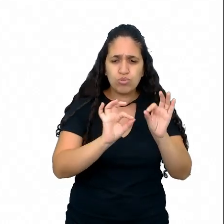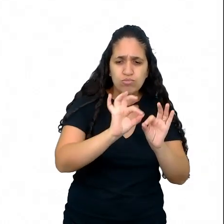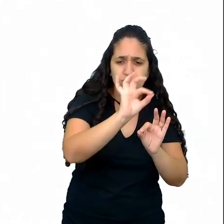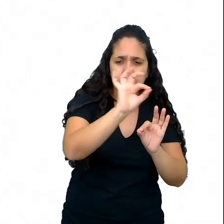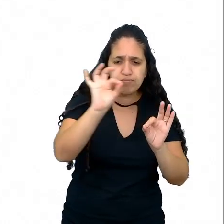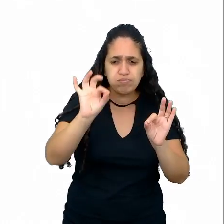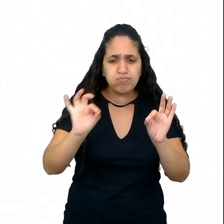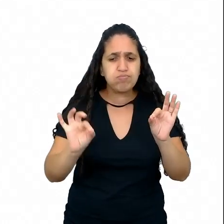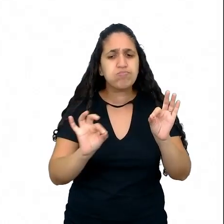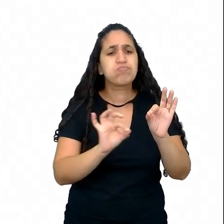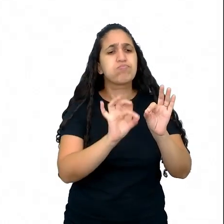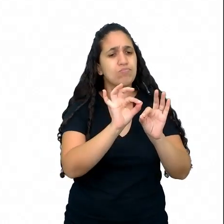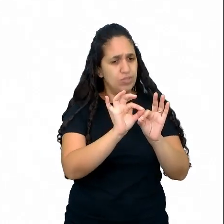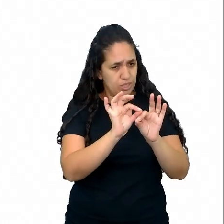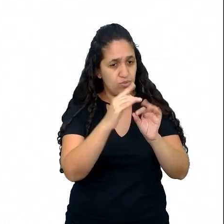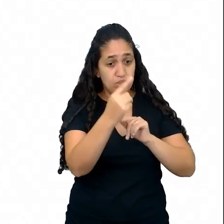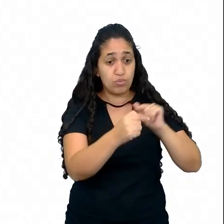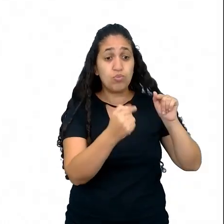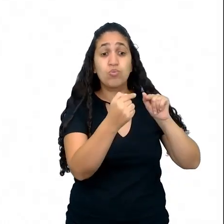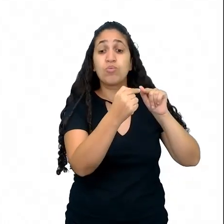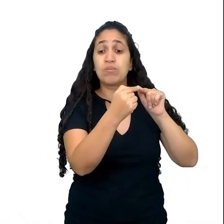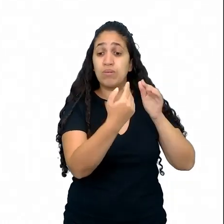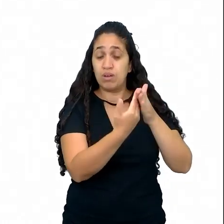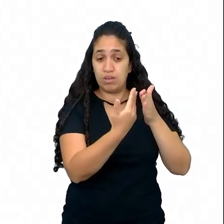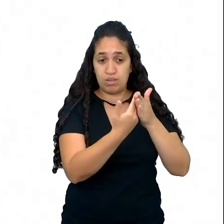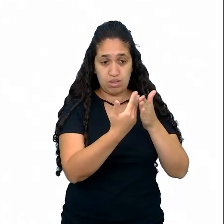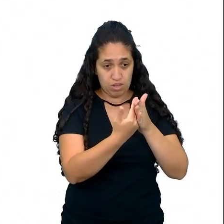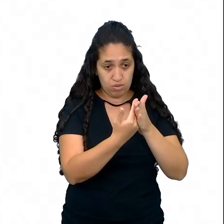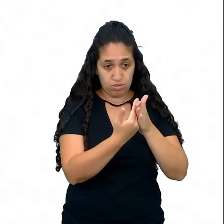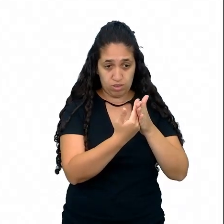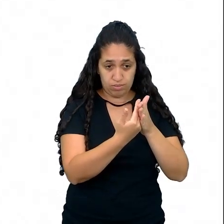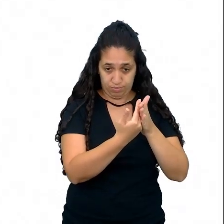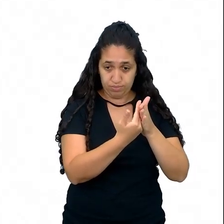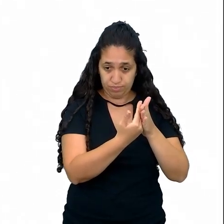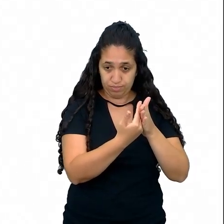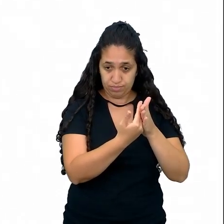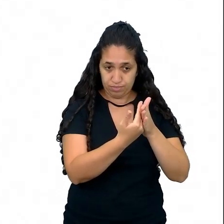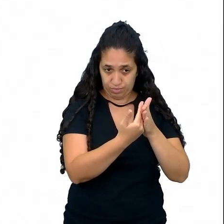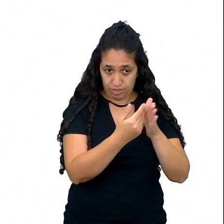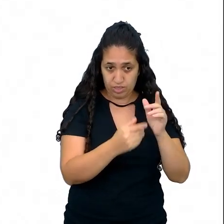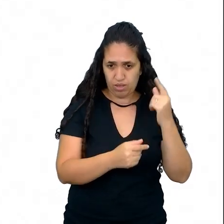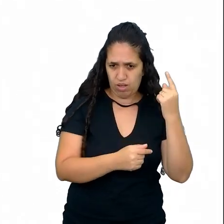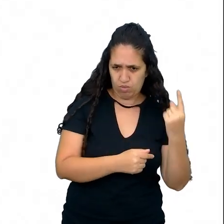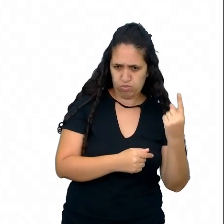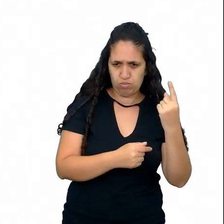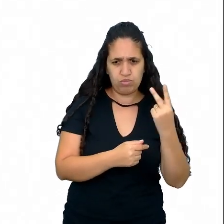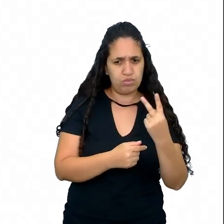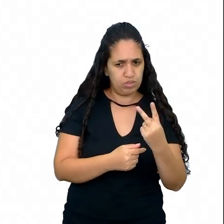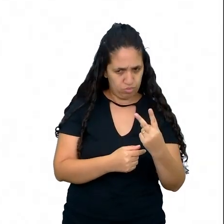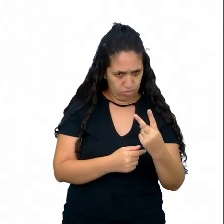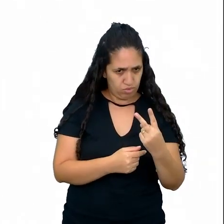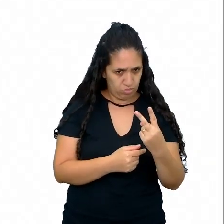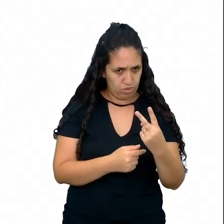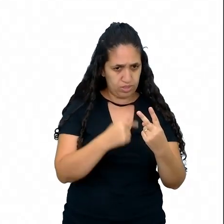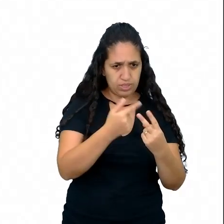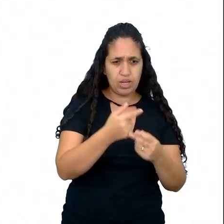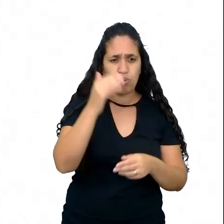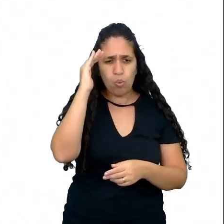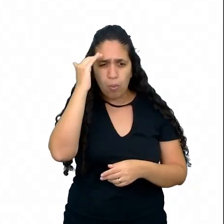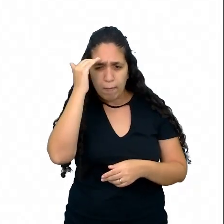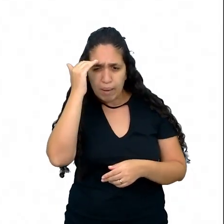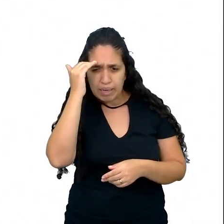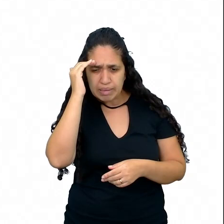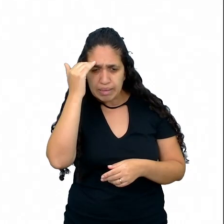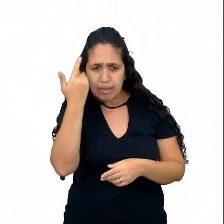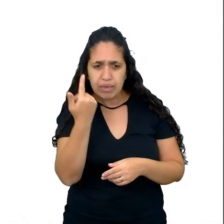nós vamos estar trabalhando com os objetivos da nossa aula. Então, o que nós temos objetivo nessa primeira e segunda aula? Nós vamos compreender a noção do